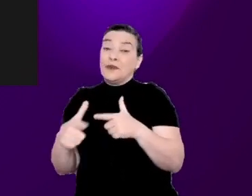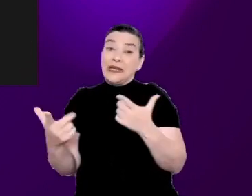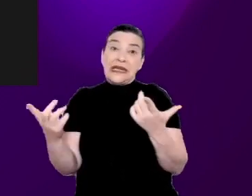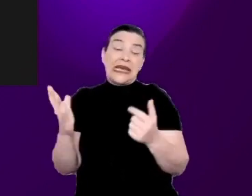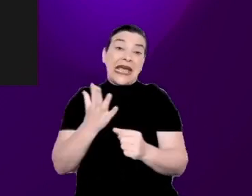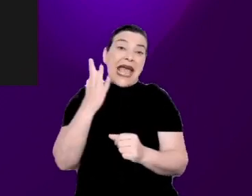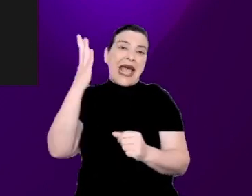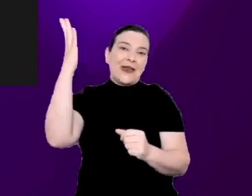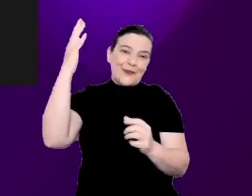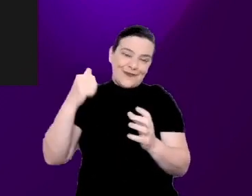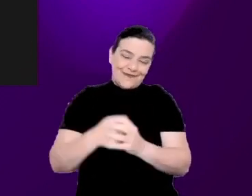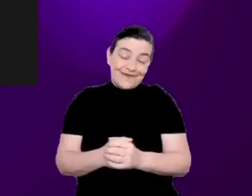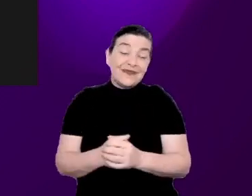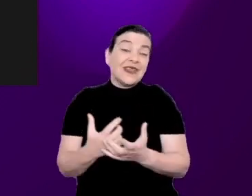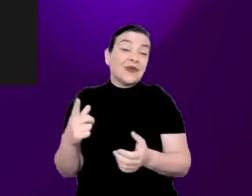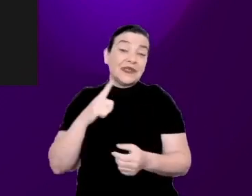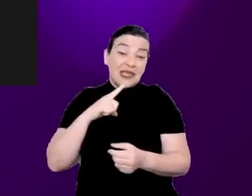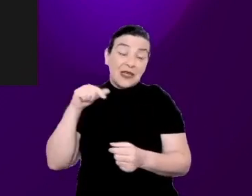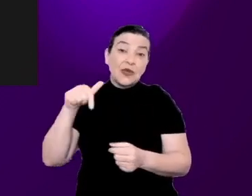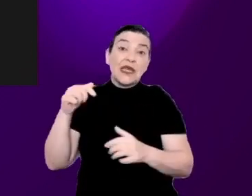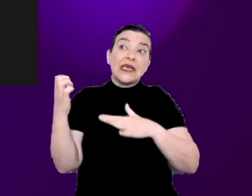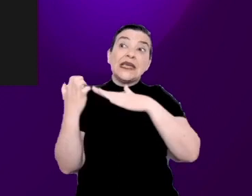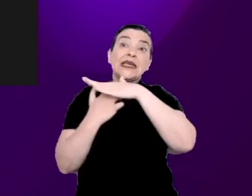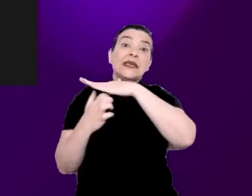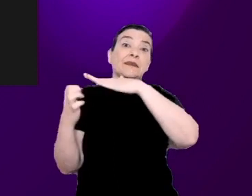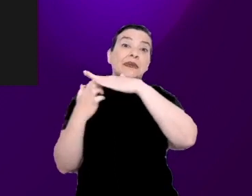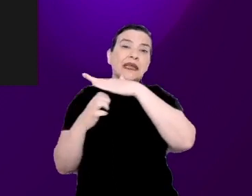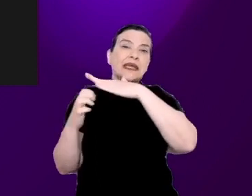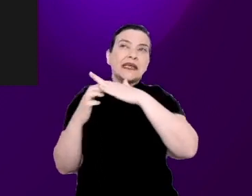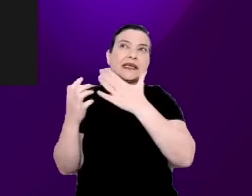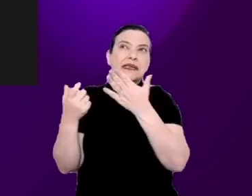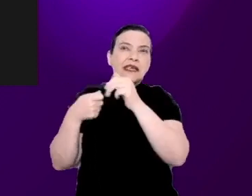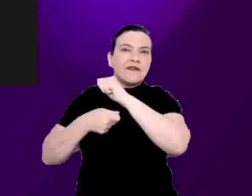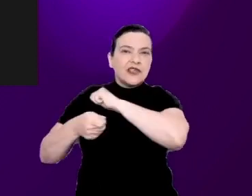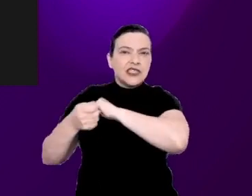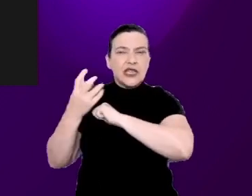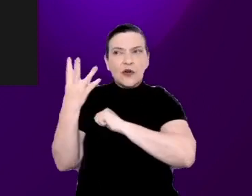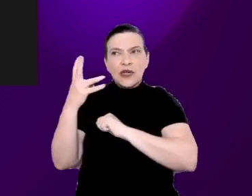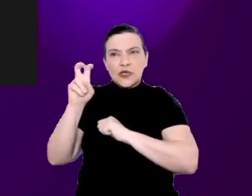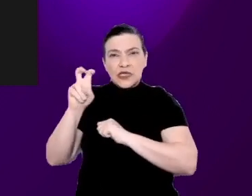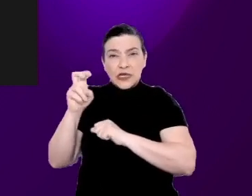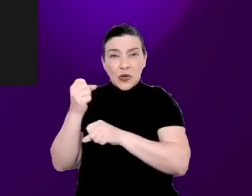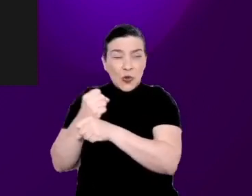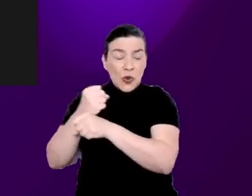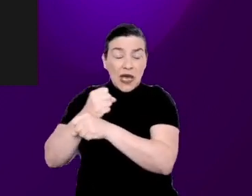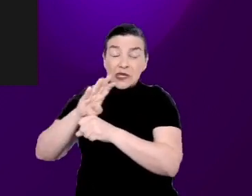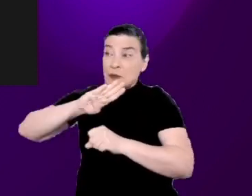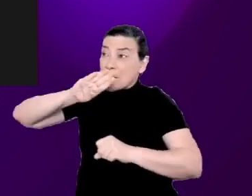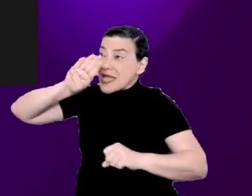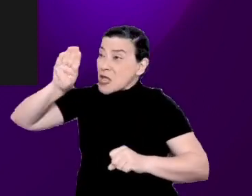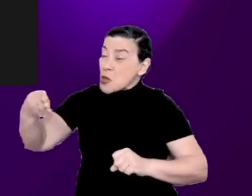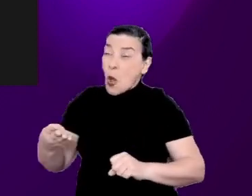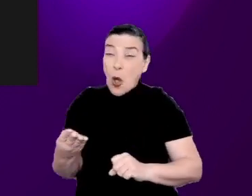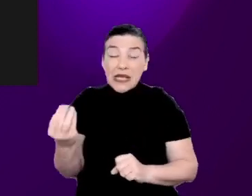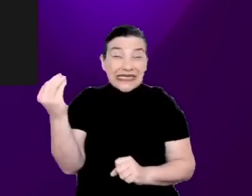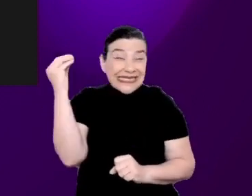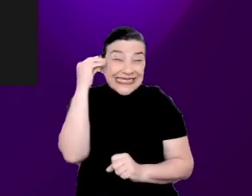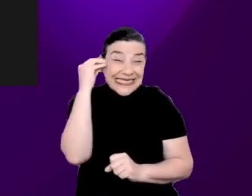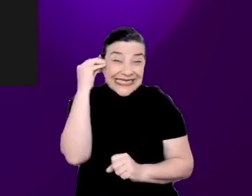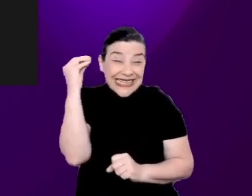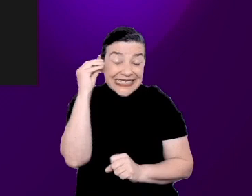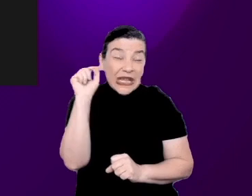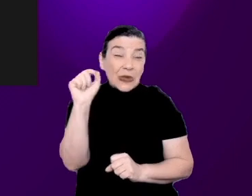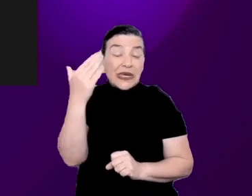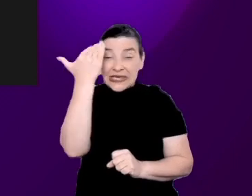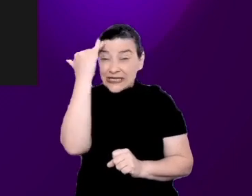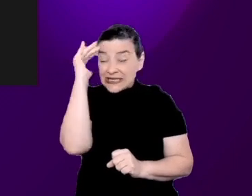caro. Então a gente tem aí empresas que investiram nos últimos 4 ou 5 anos bilhões para tentar tirar alguma